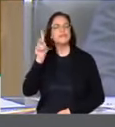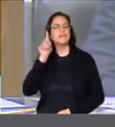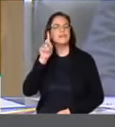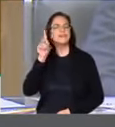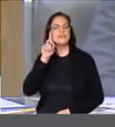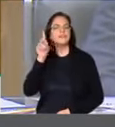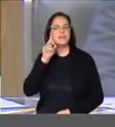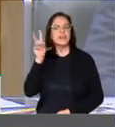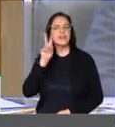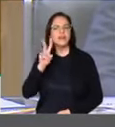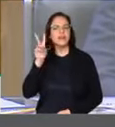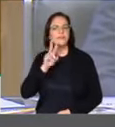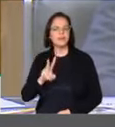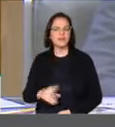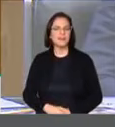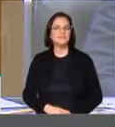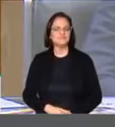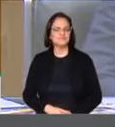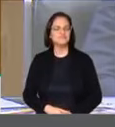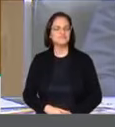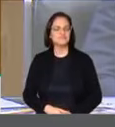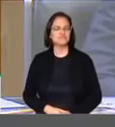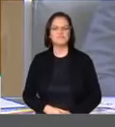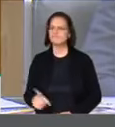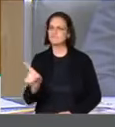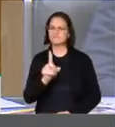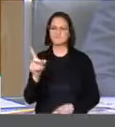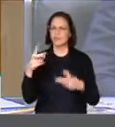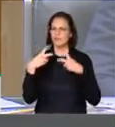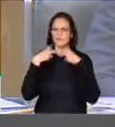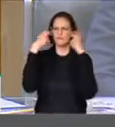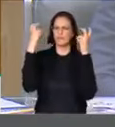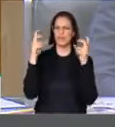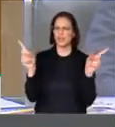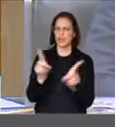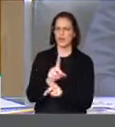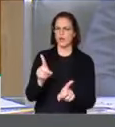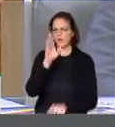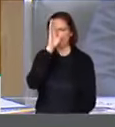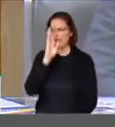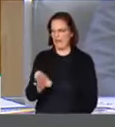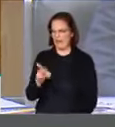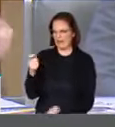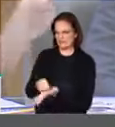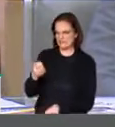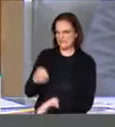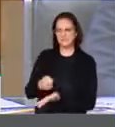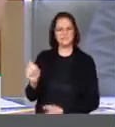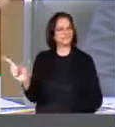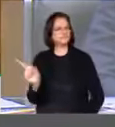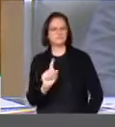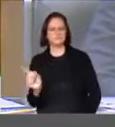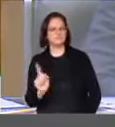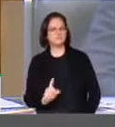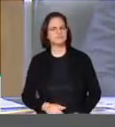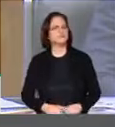tem que romper uma vergonha que querem impor na heteronormatividade, que